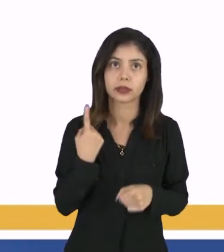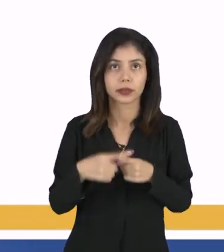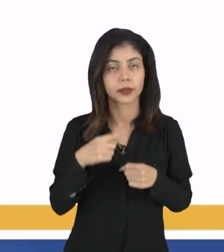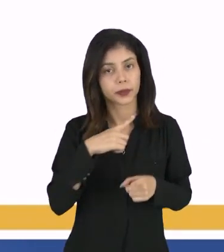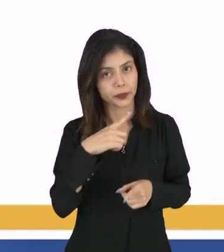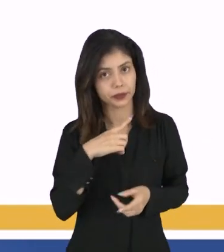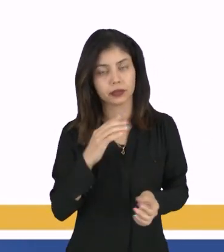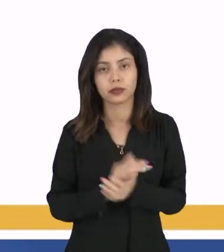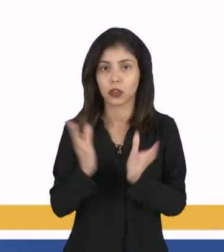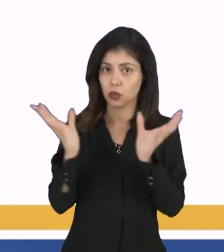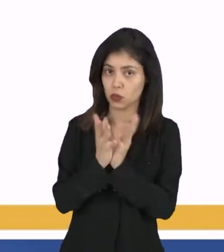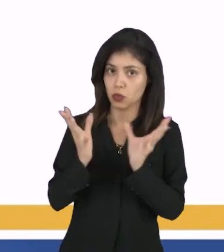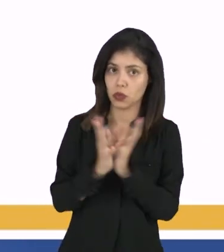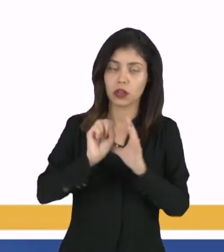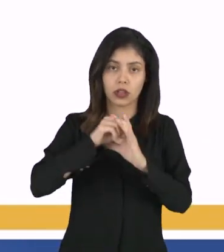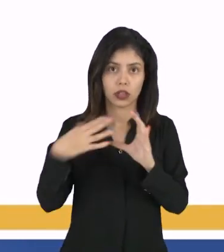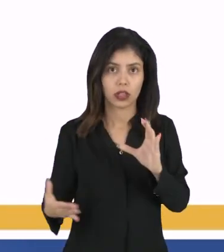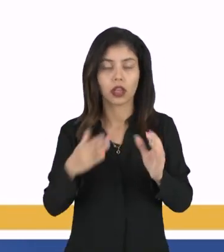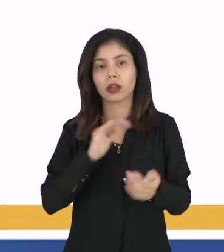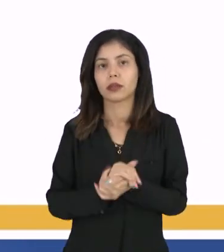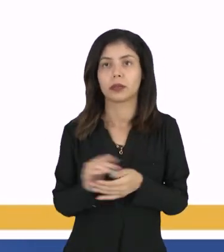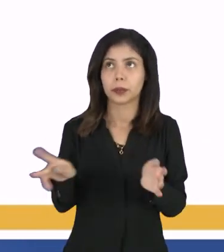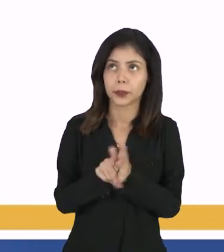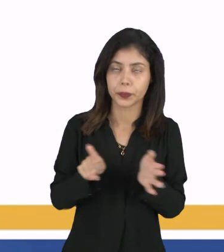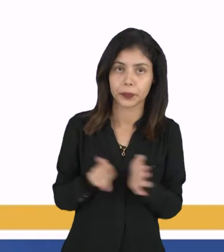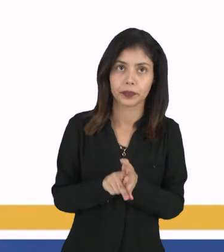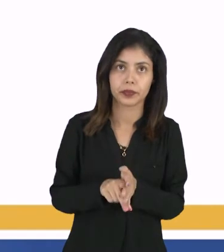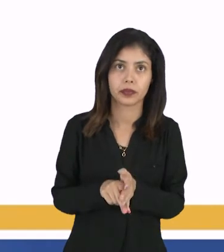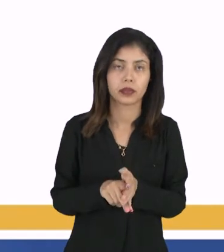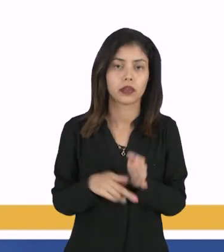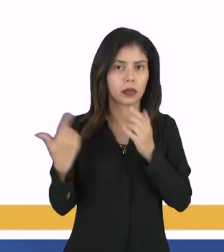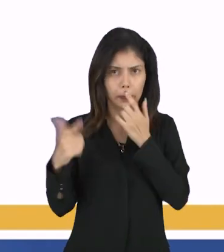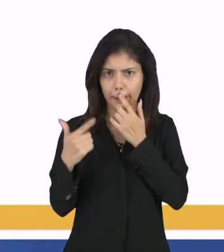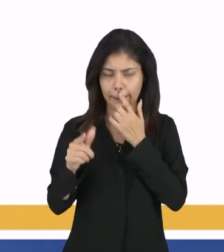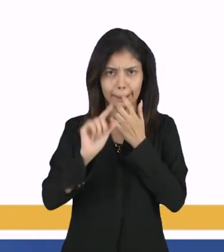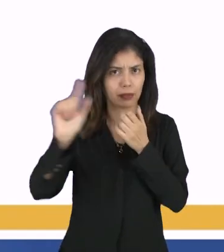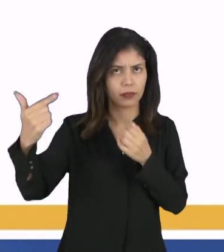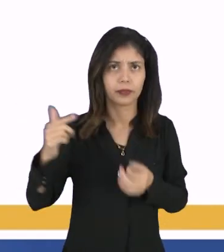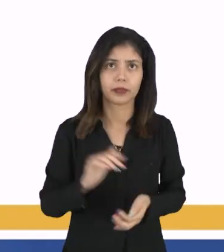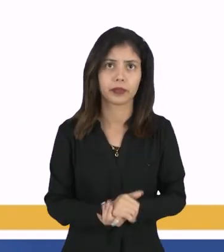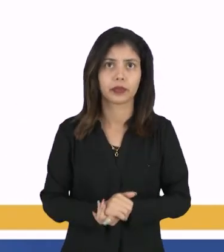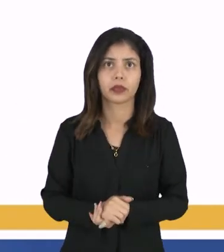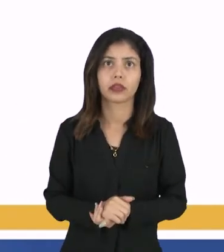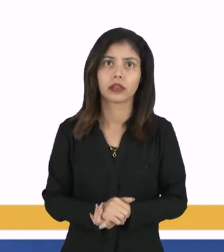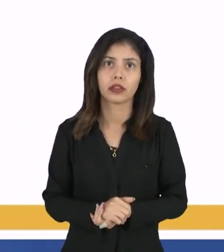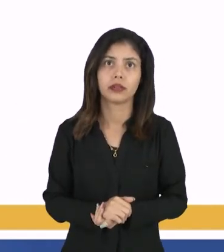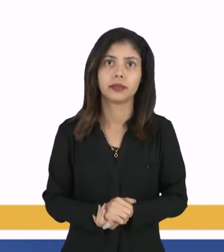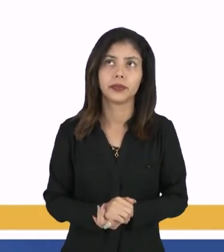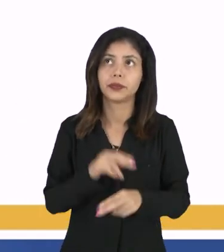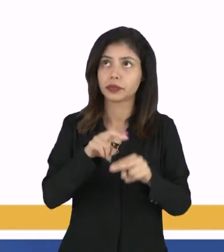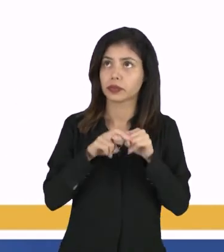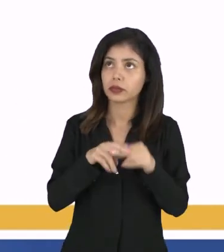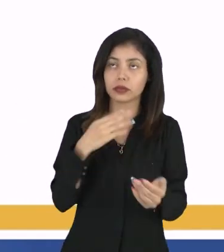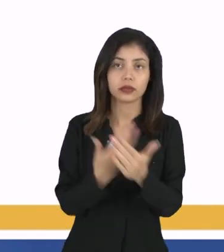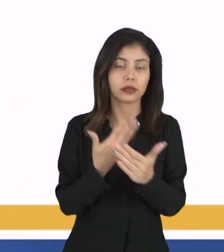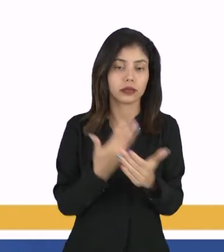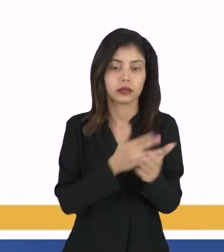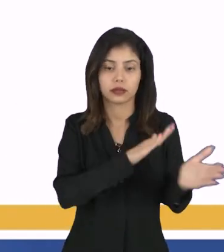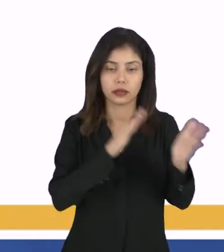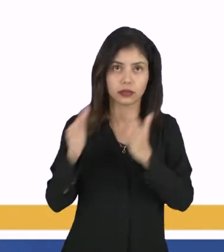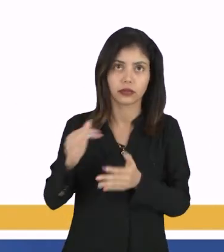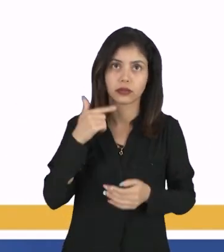têm ali um conjunto de características muito peculiares. Então, eles não estão em nenhum dos 5 reinos, tá? Por isso que a gente estuda eles à